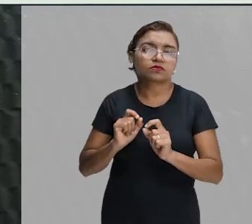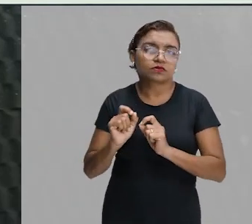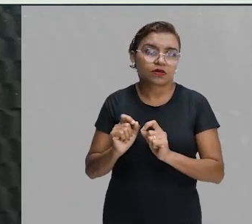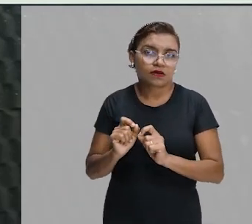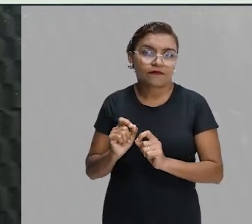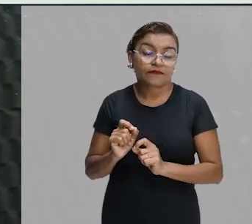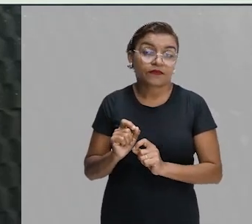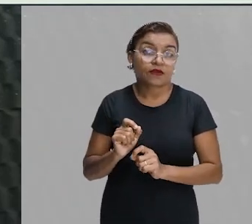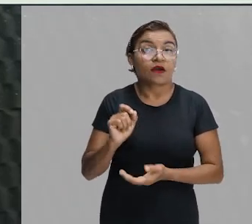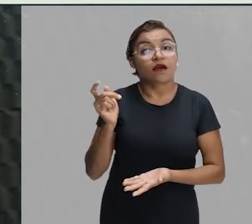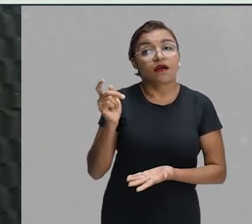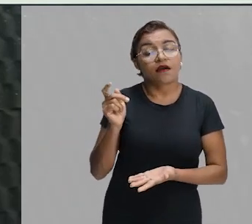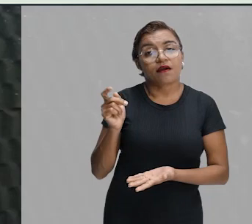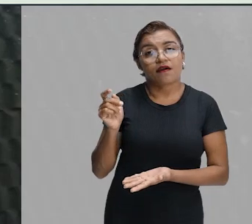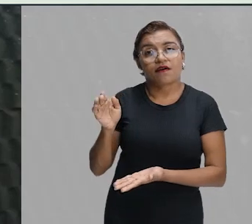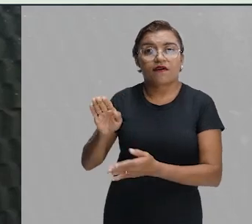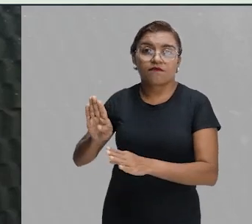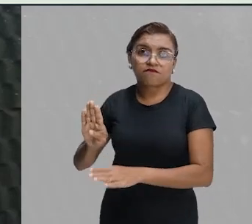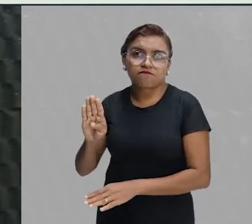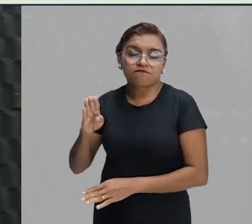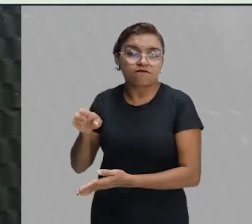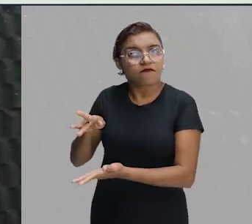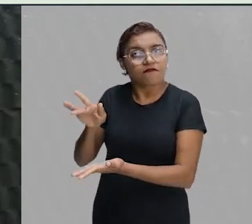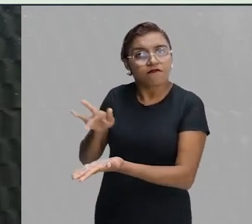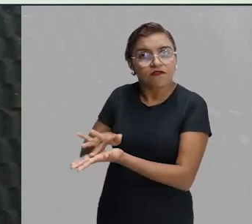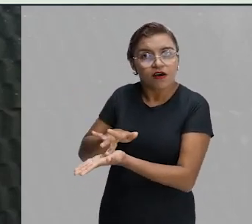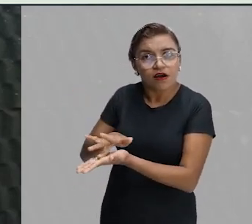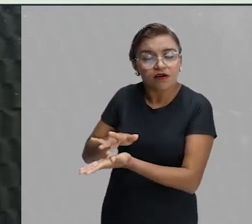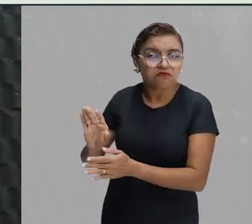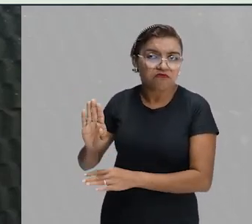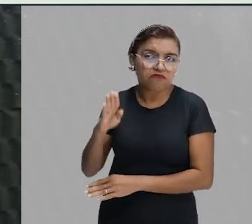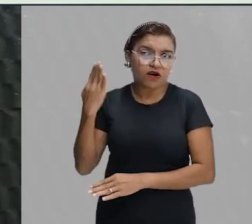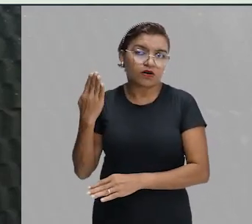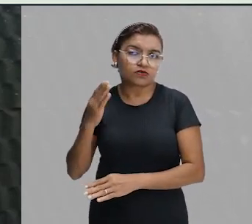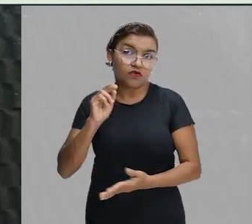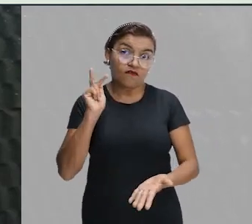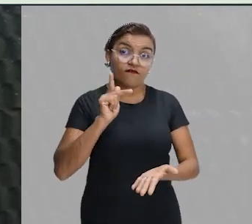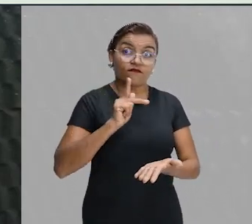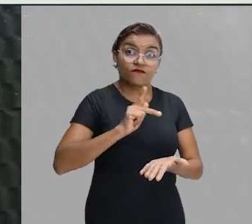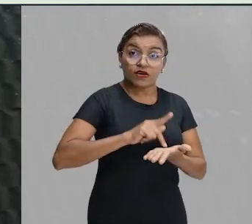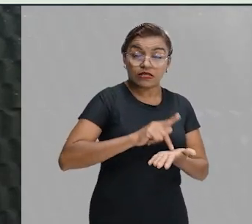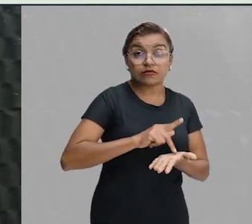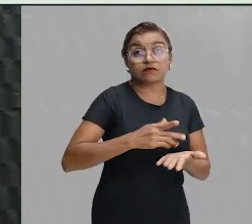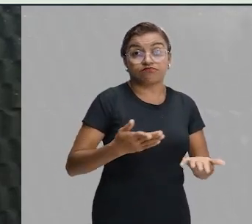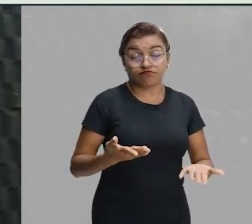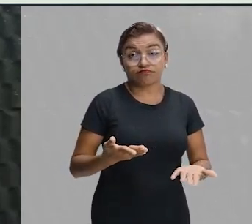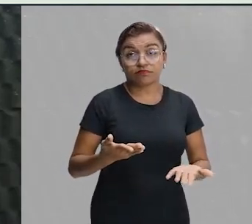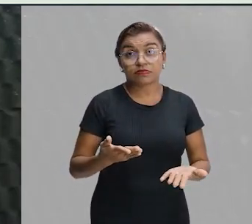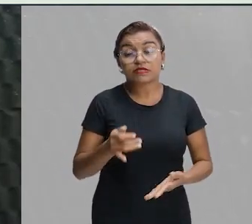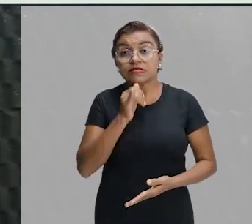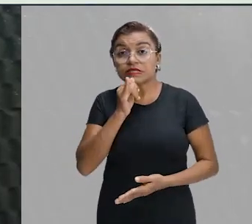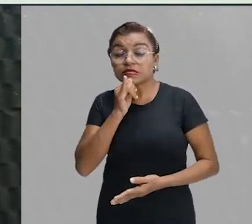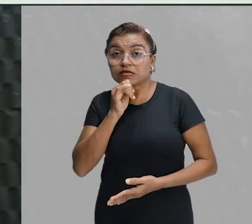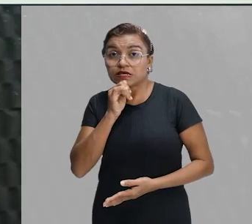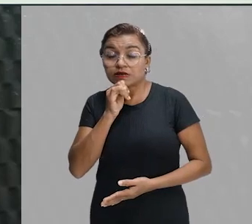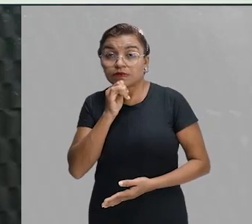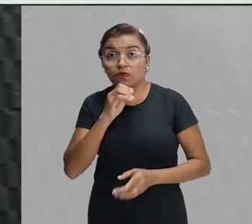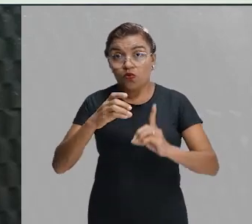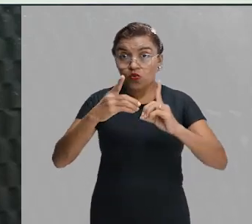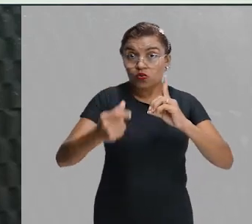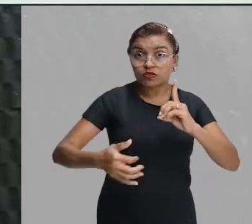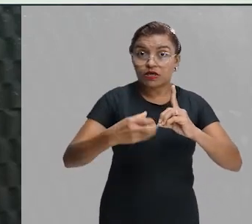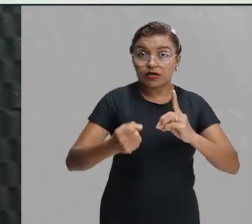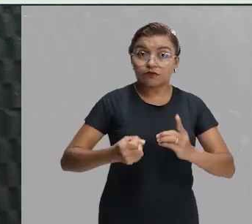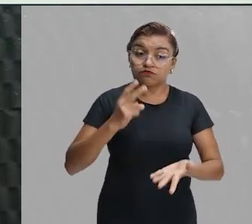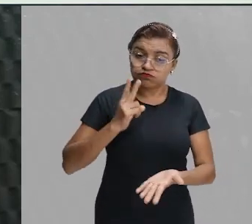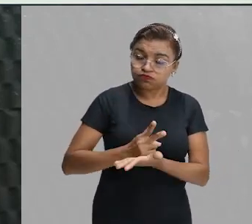falso, verdadeiro, de sim ou não, ou de afirmação ou de negação desses dados. Se eu estou afirmando esses dados, eu me mantenho afirmando.